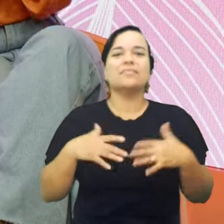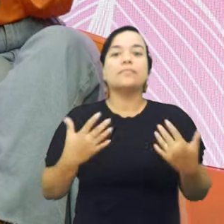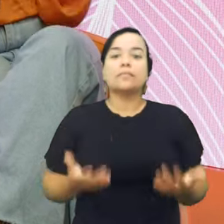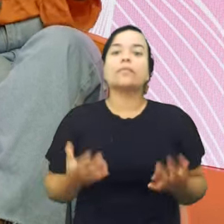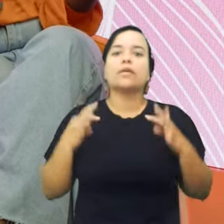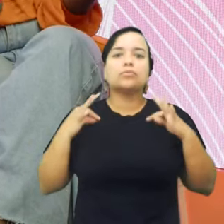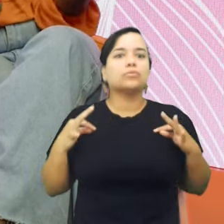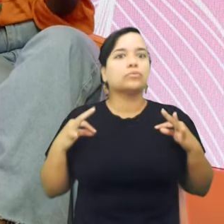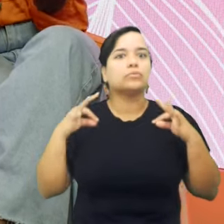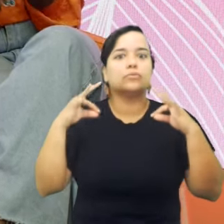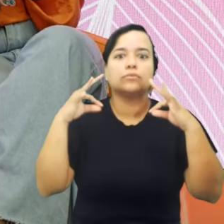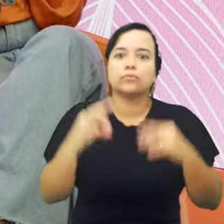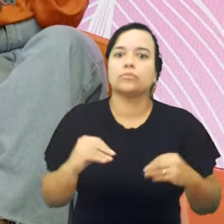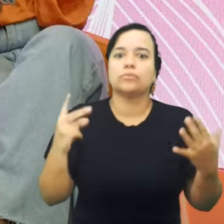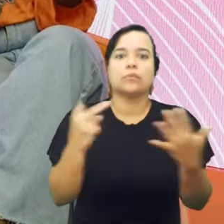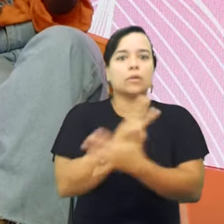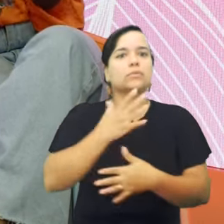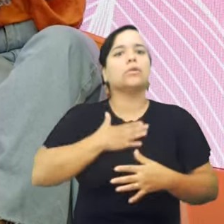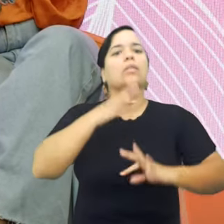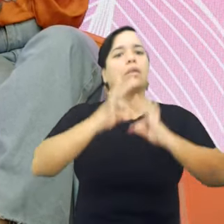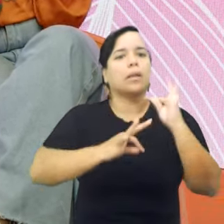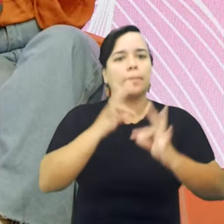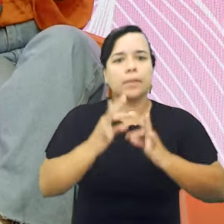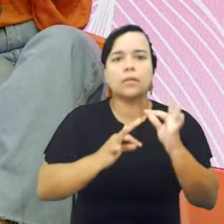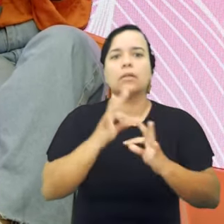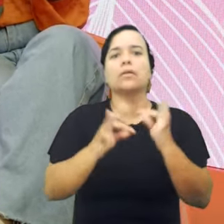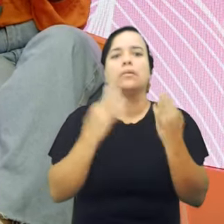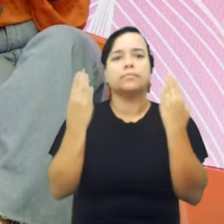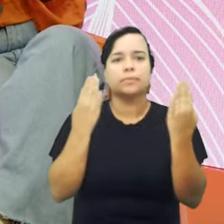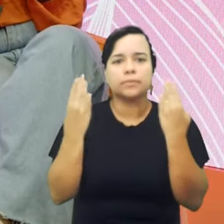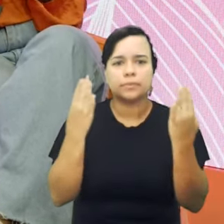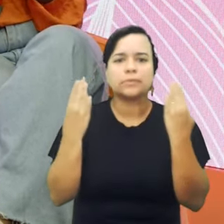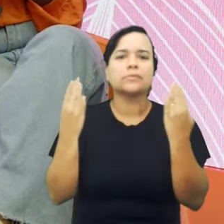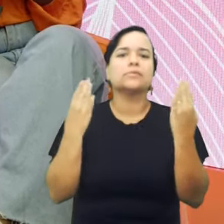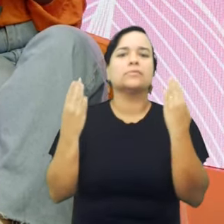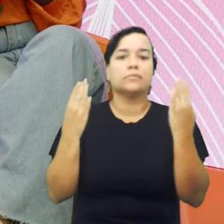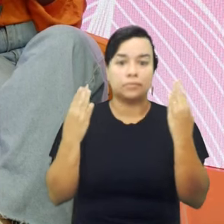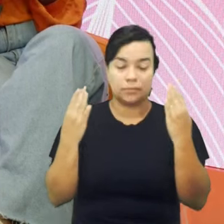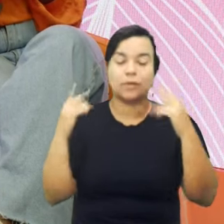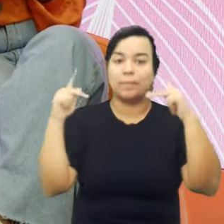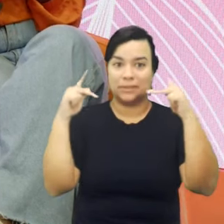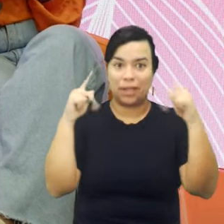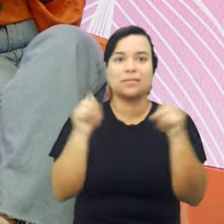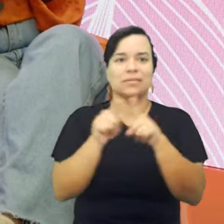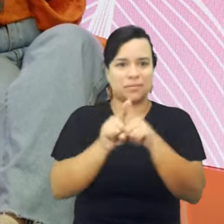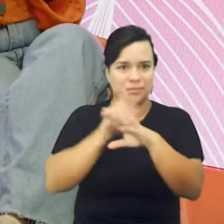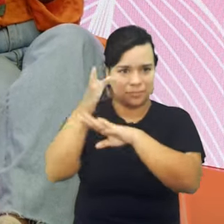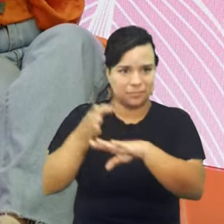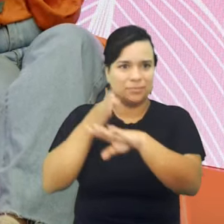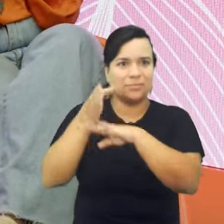depois de tudo que eu passei, que tive muita terapia, muitas sessões também com psiquiatra... Quem nunca? É,